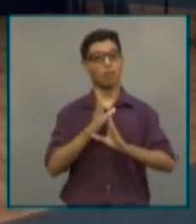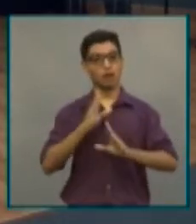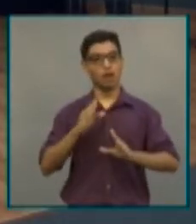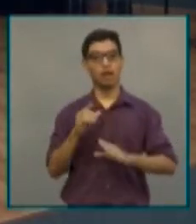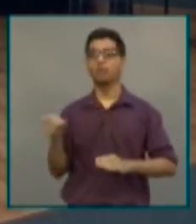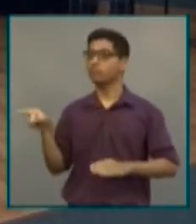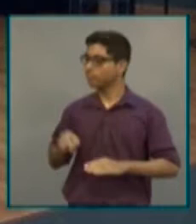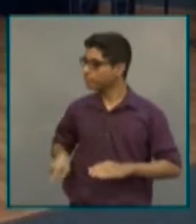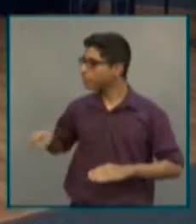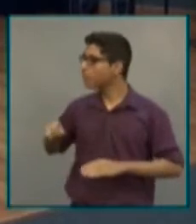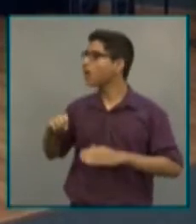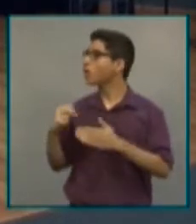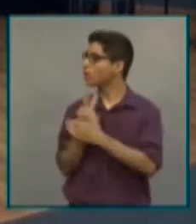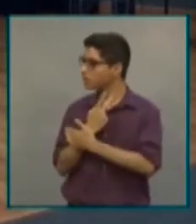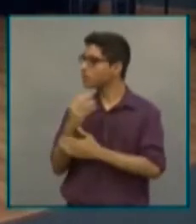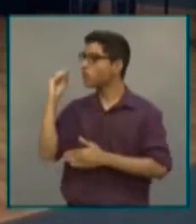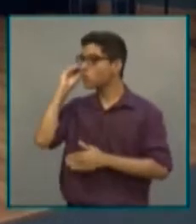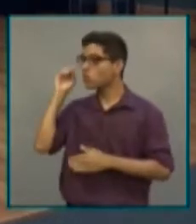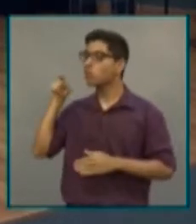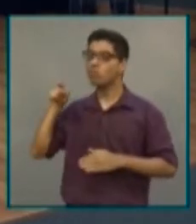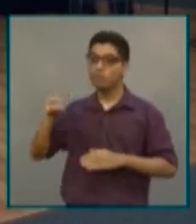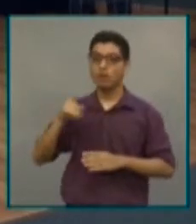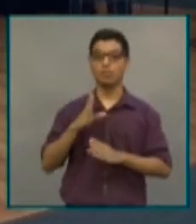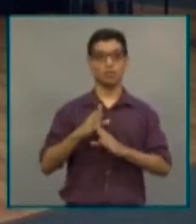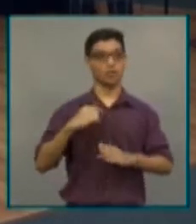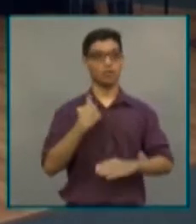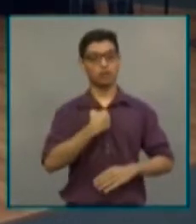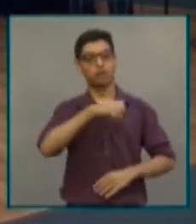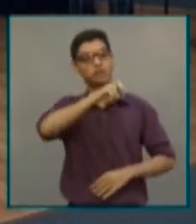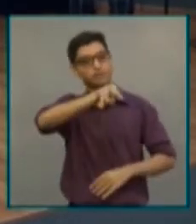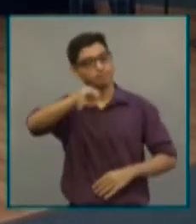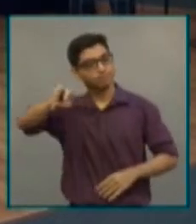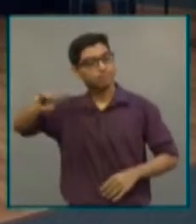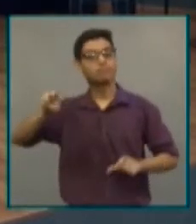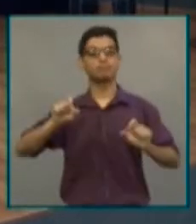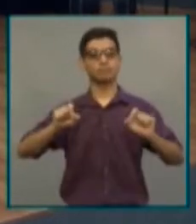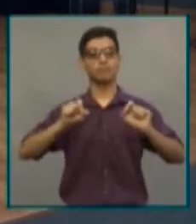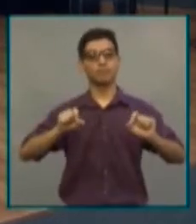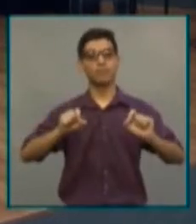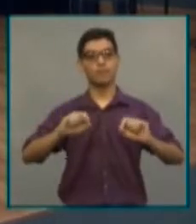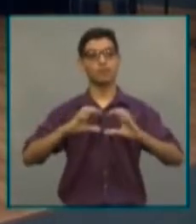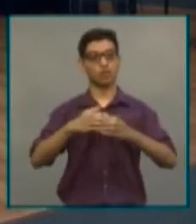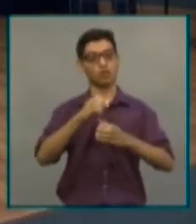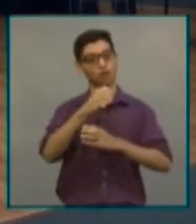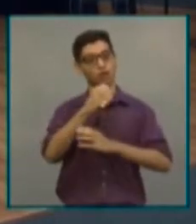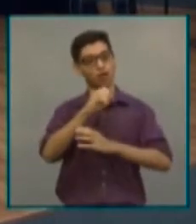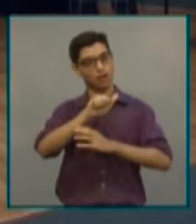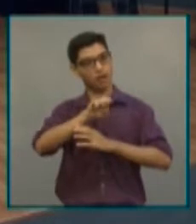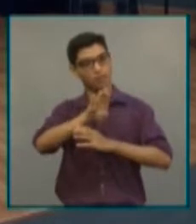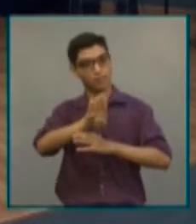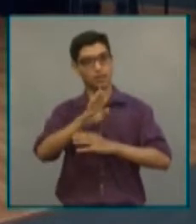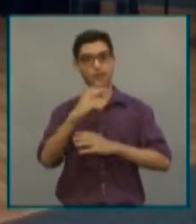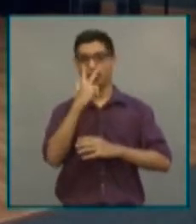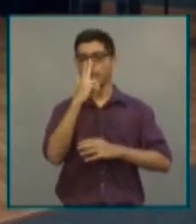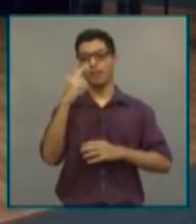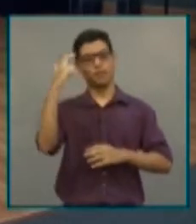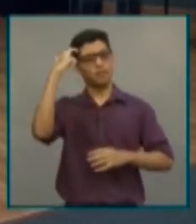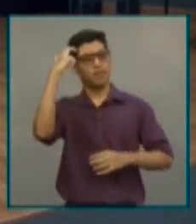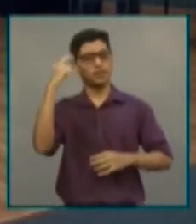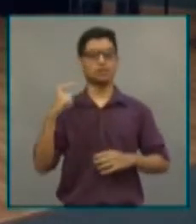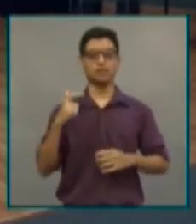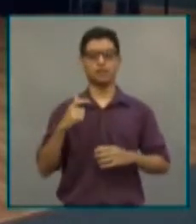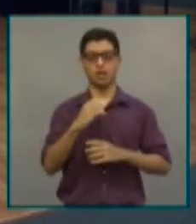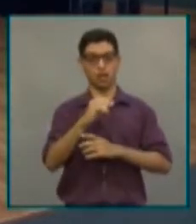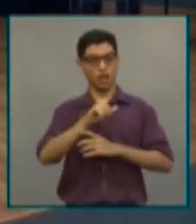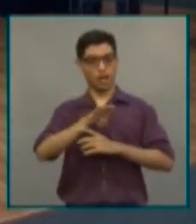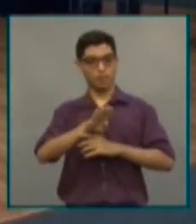anos. Porque o que nós estamos vendo aí é uma ordem dos advogados de joelhos para o governo do